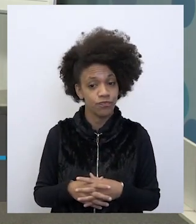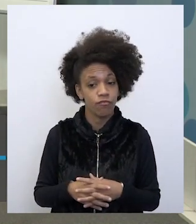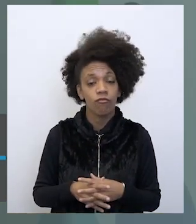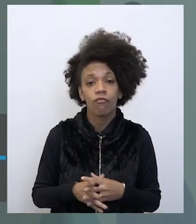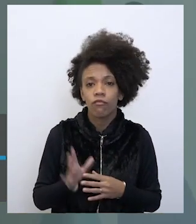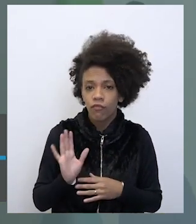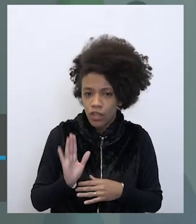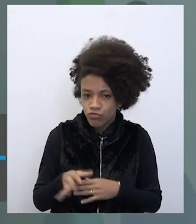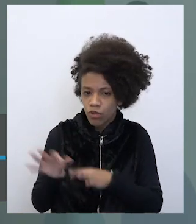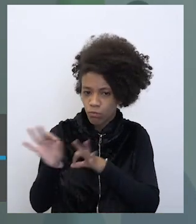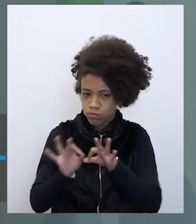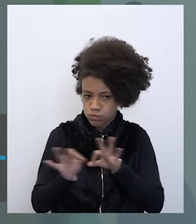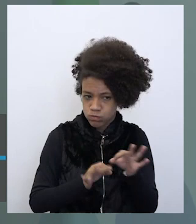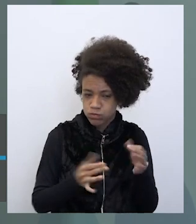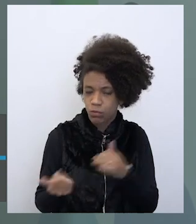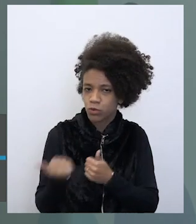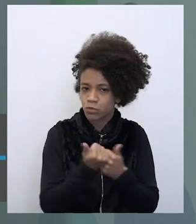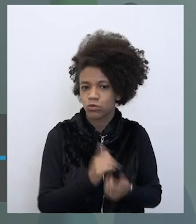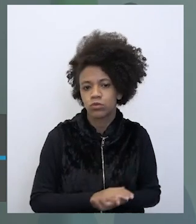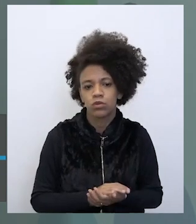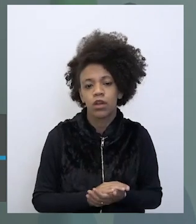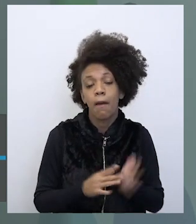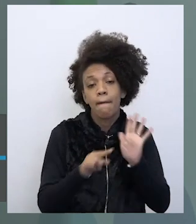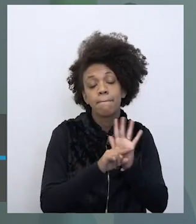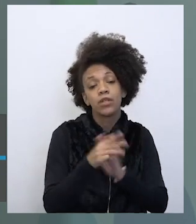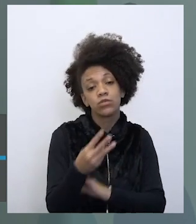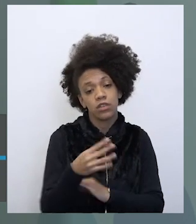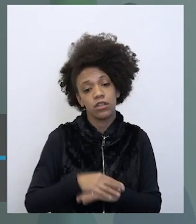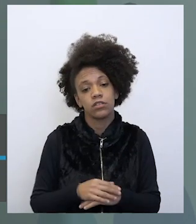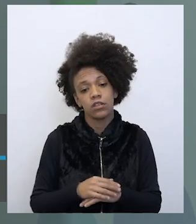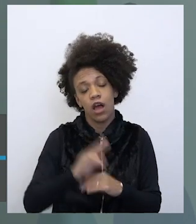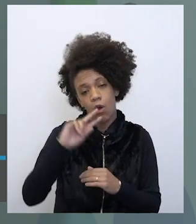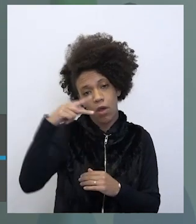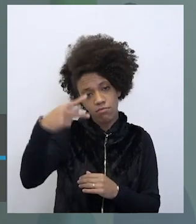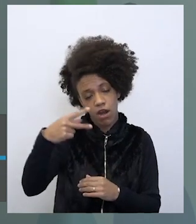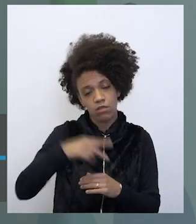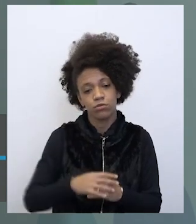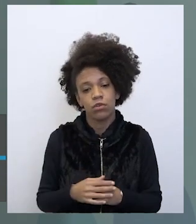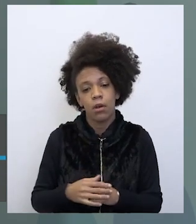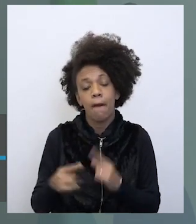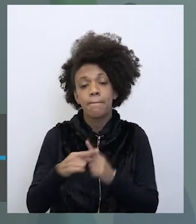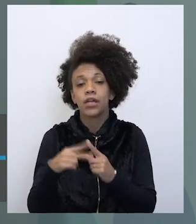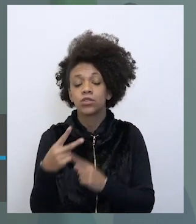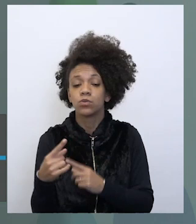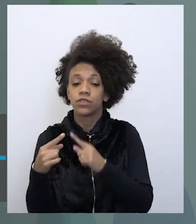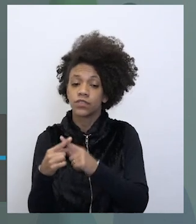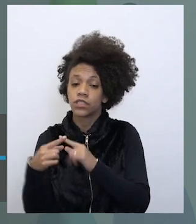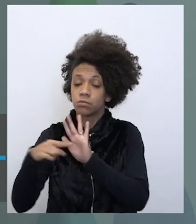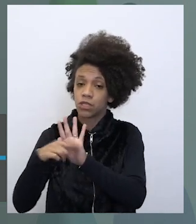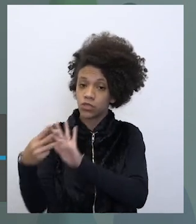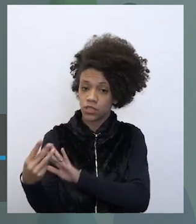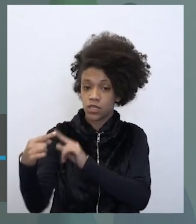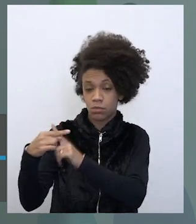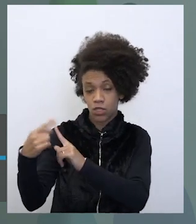até o esqueminha para a gente substituir. Então, vou colocar menos 3, vai ficar menos 3 ao quadrado, mais 2 vezes menos 3,